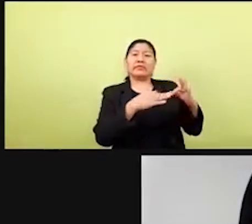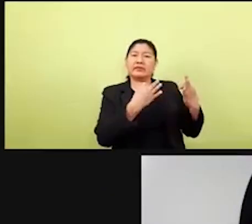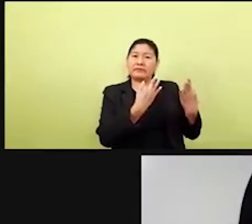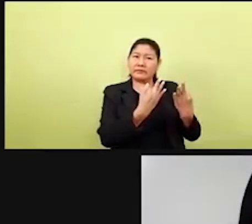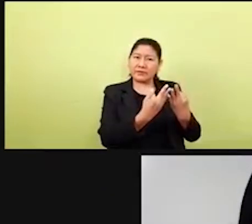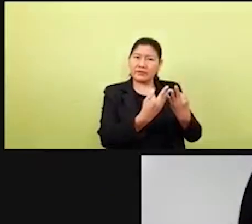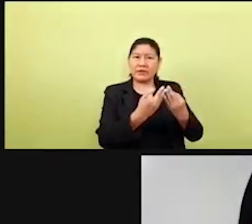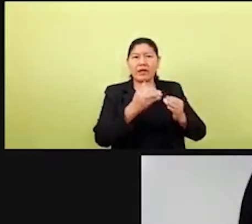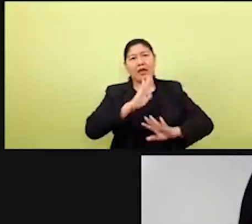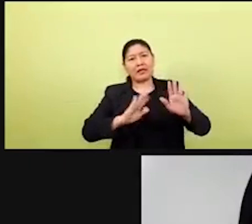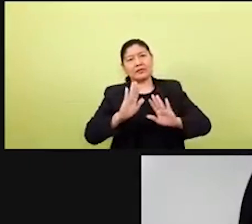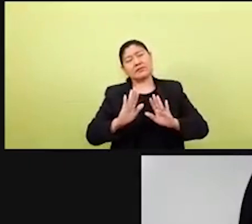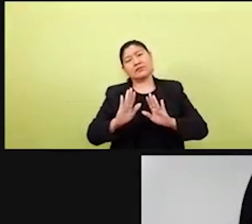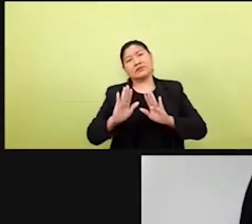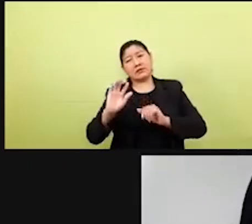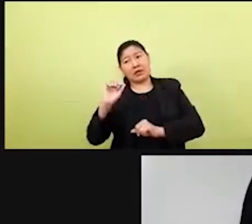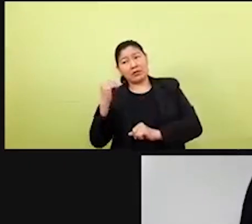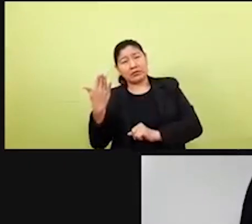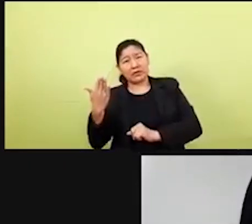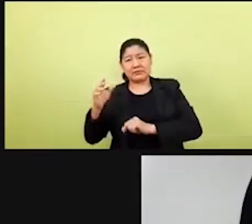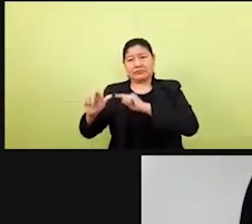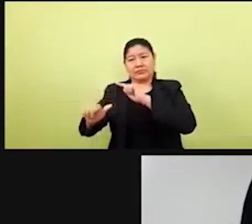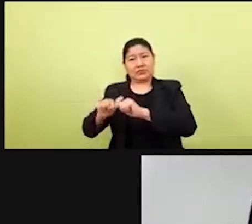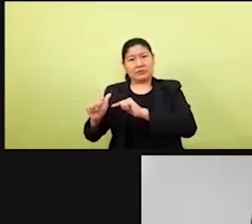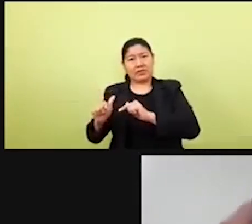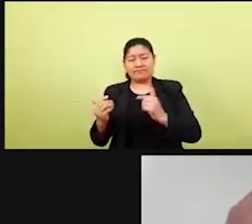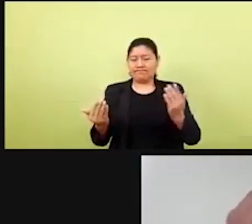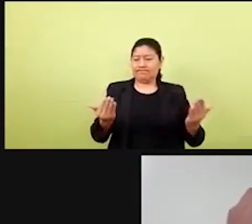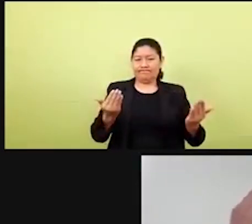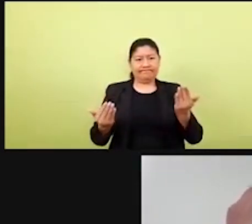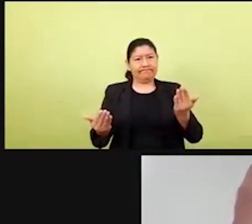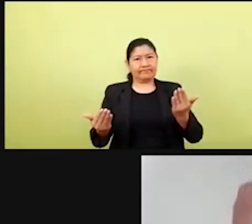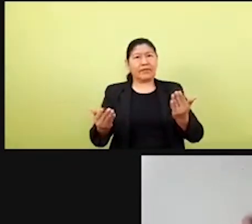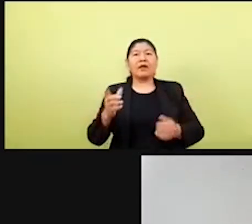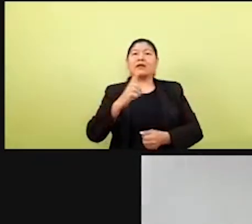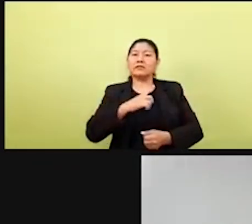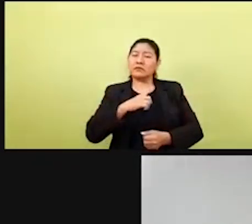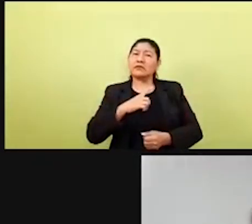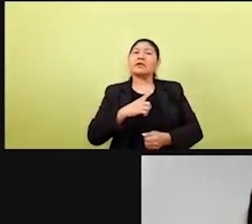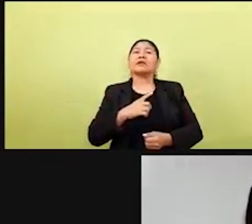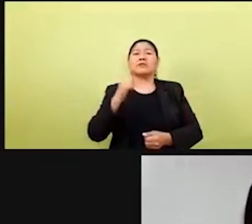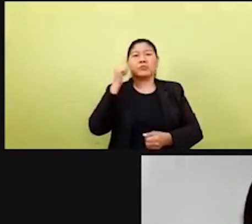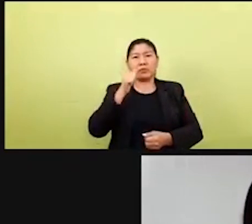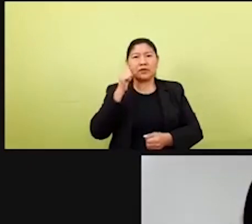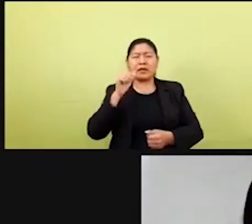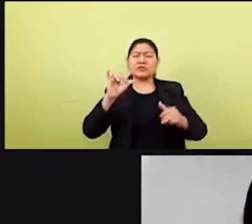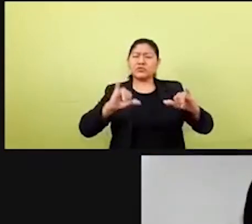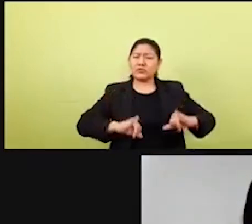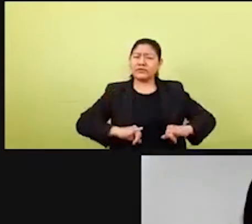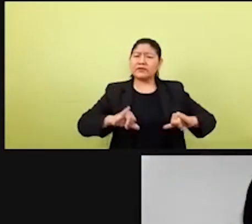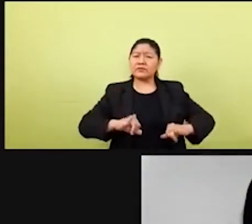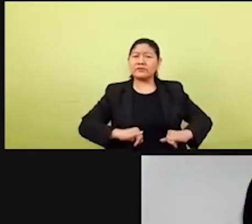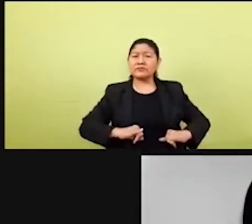que está passando por isso, né? Então, assim, a gente quer ajudar tanto família quanto